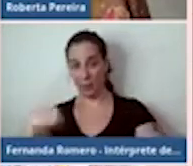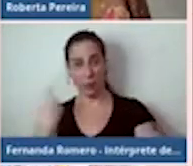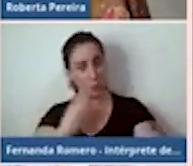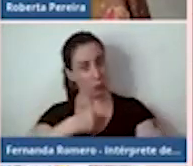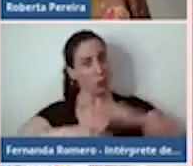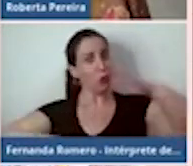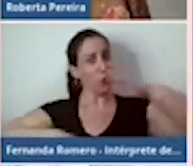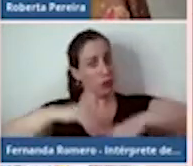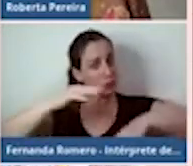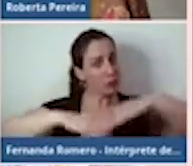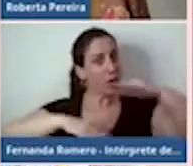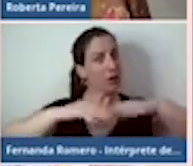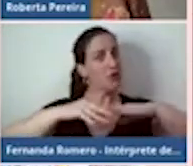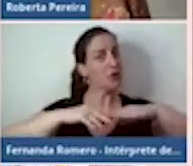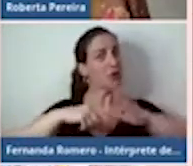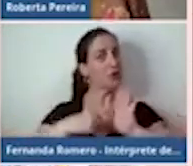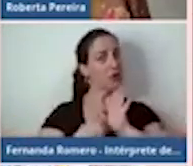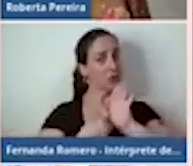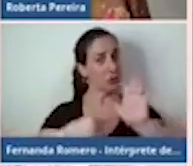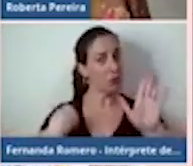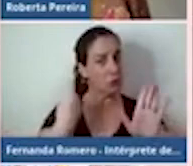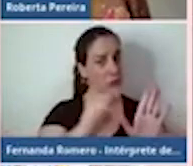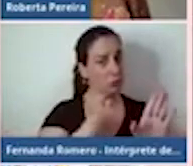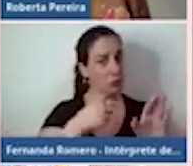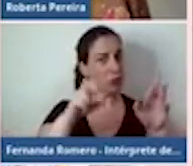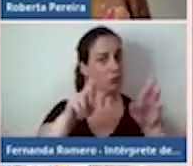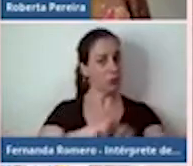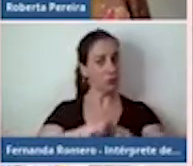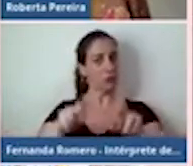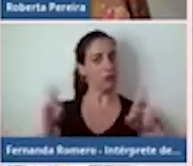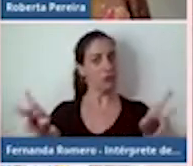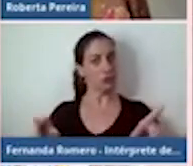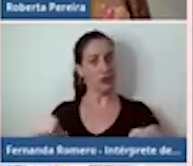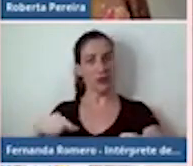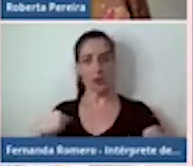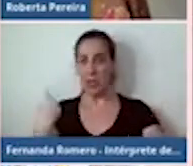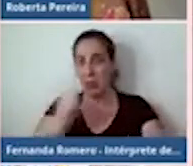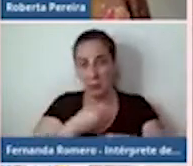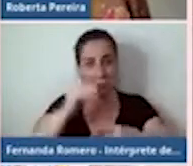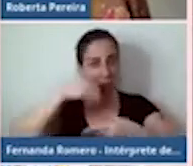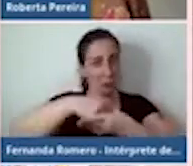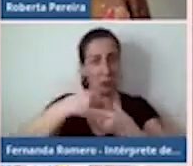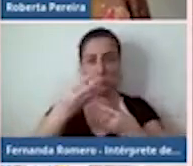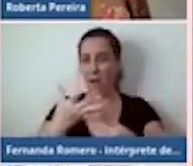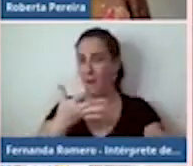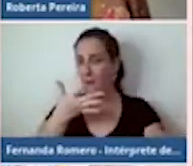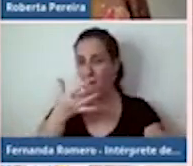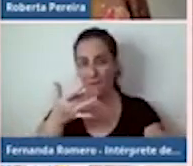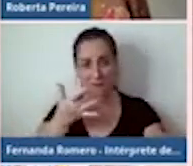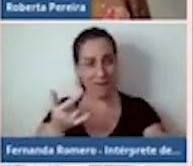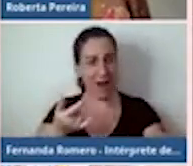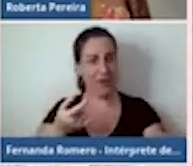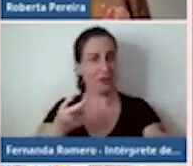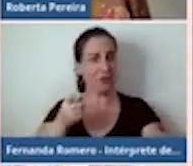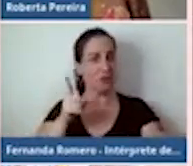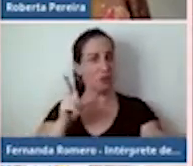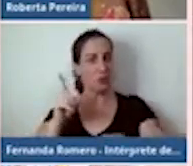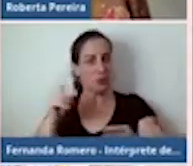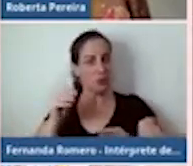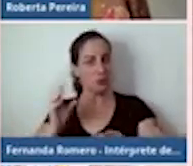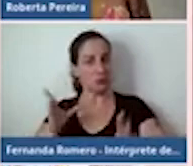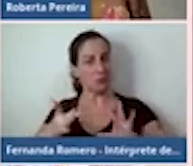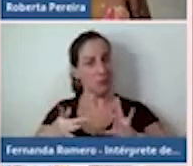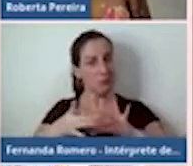nos diferenciam, e para nós, elas são muito comuns, muito fáceis de serem empregadas,